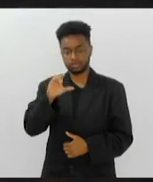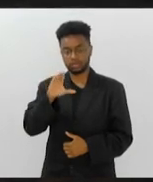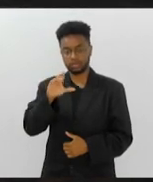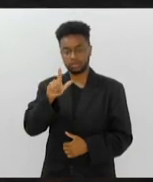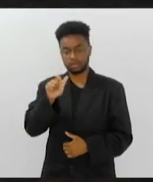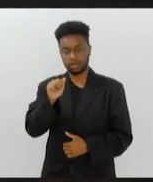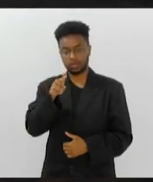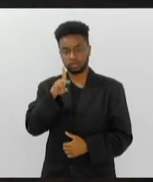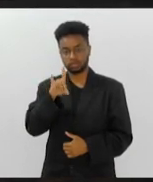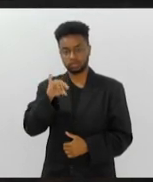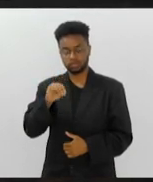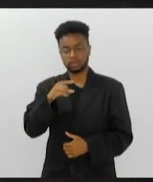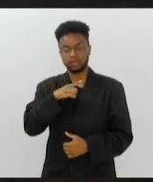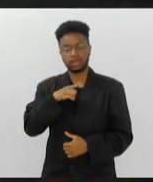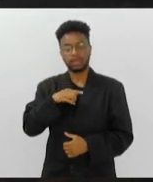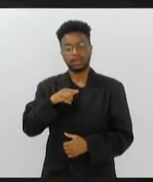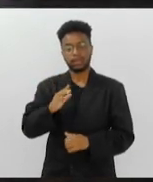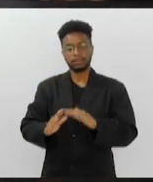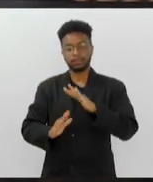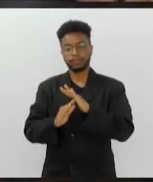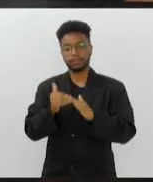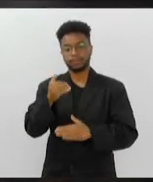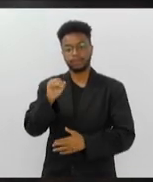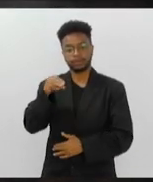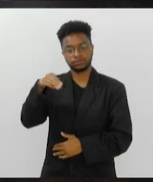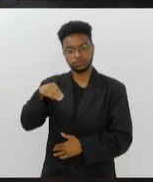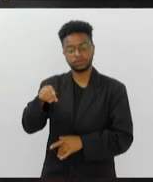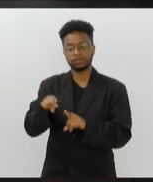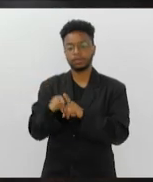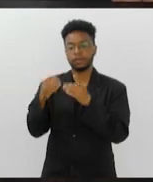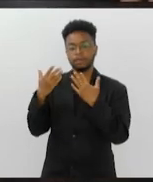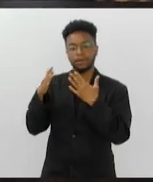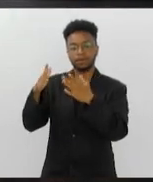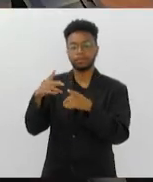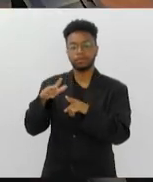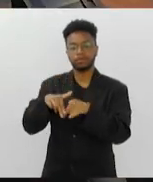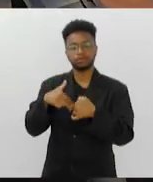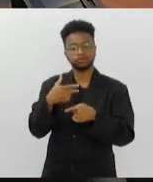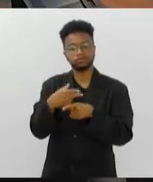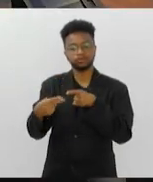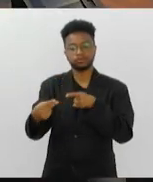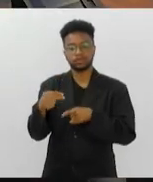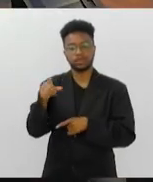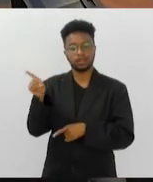10 minutos e parabenizando pela conquista lá da prefeitura.